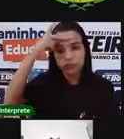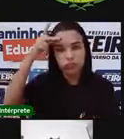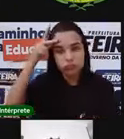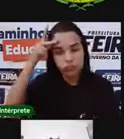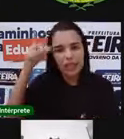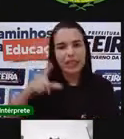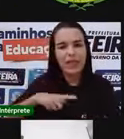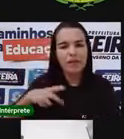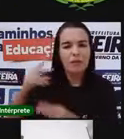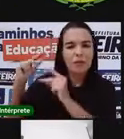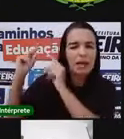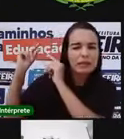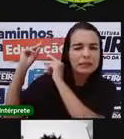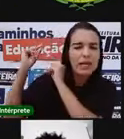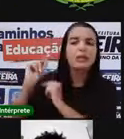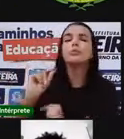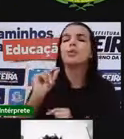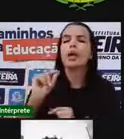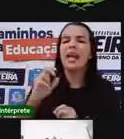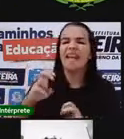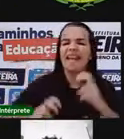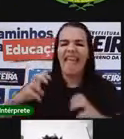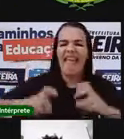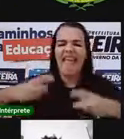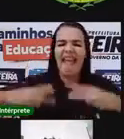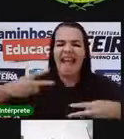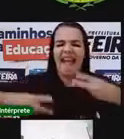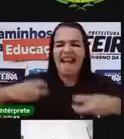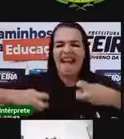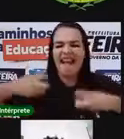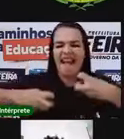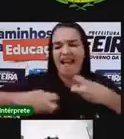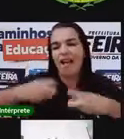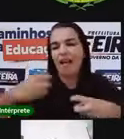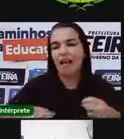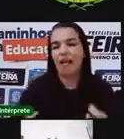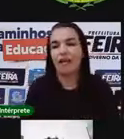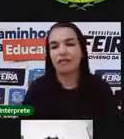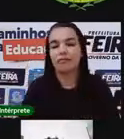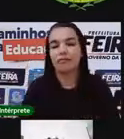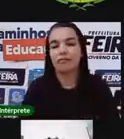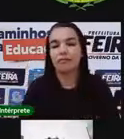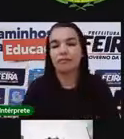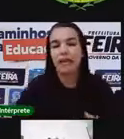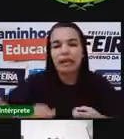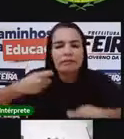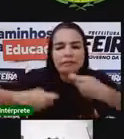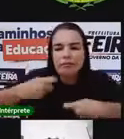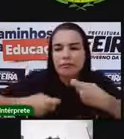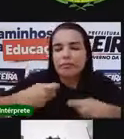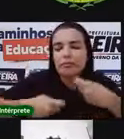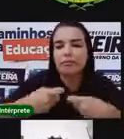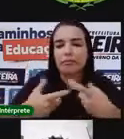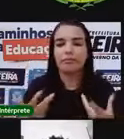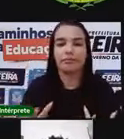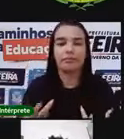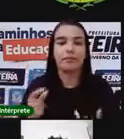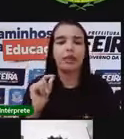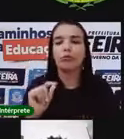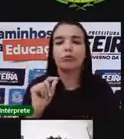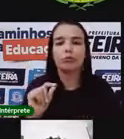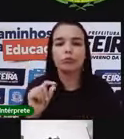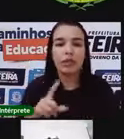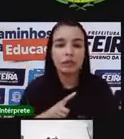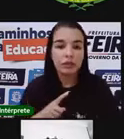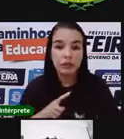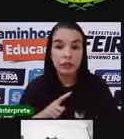guerras intencionalmente produzidas, construídas. E as guerras tinham um